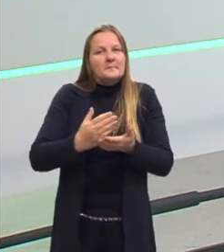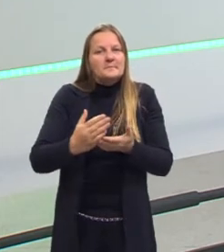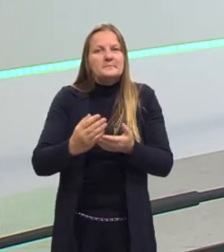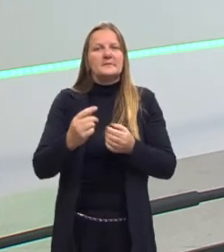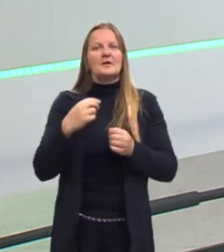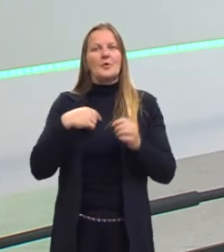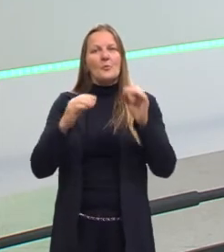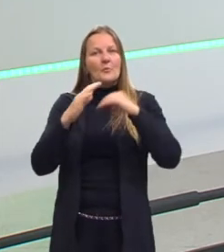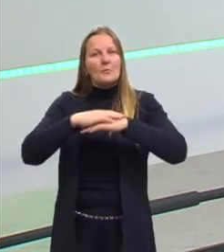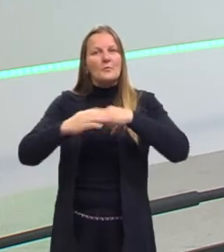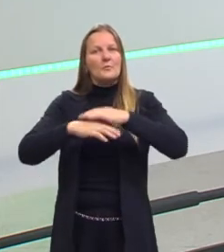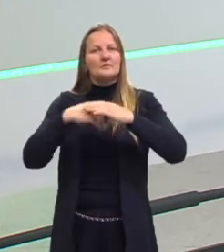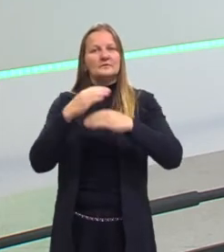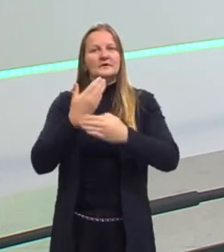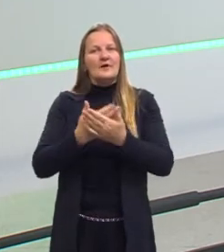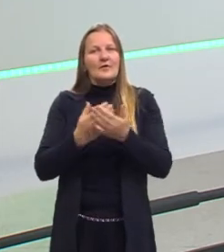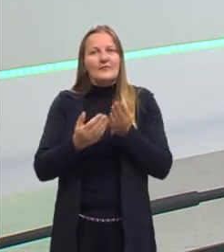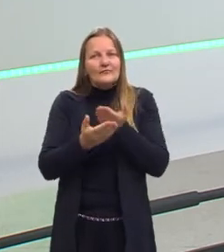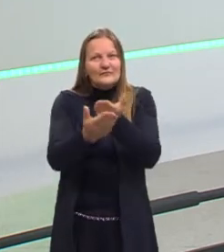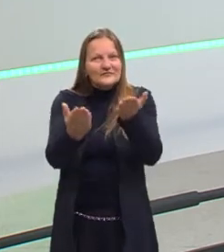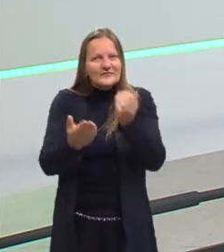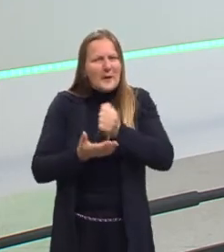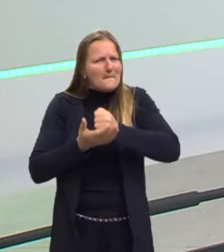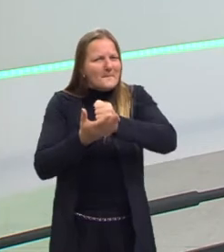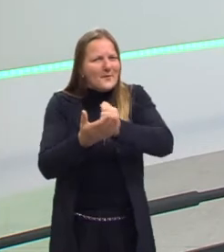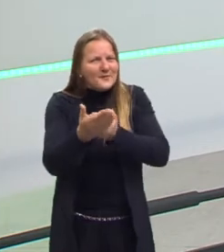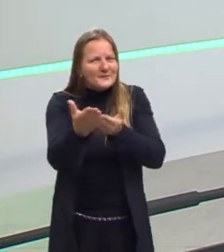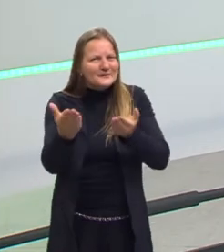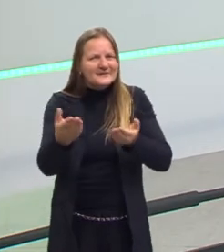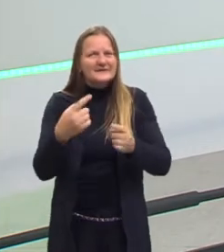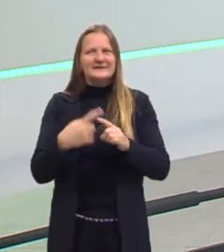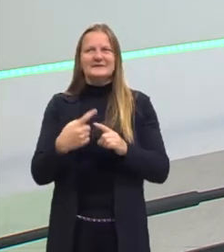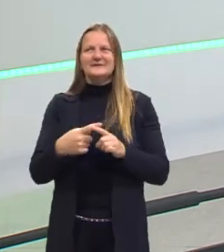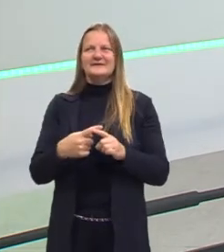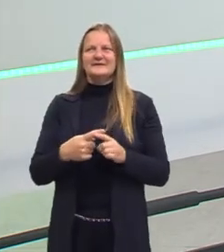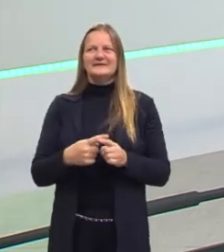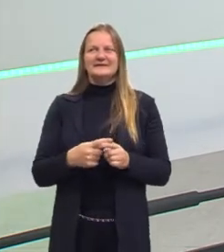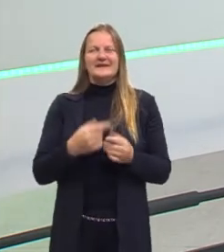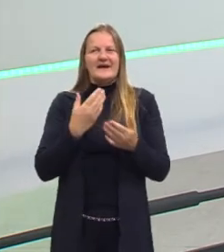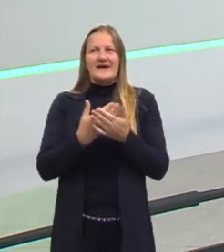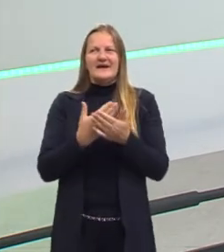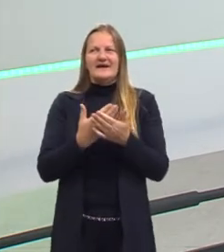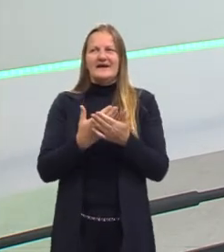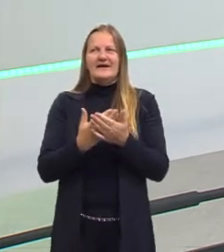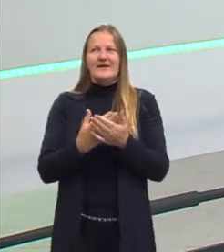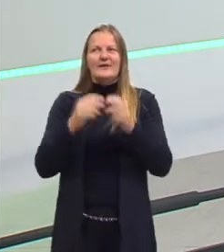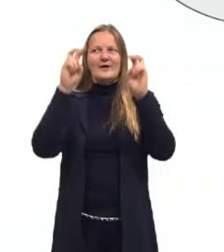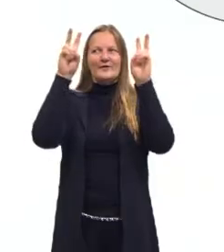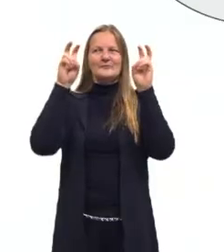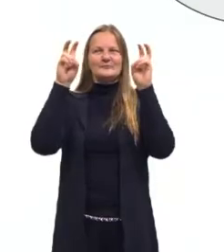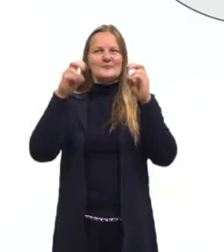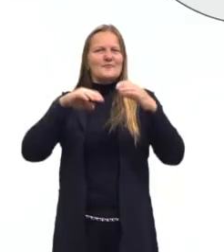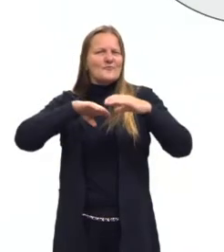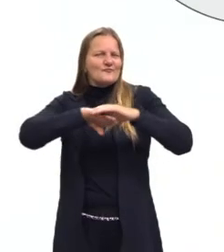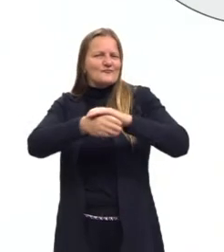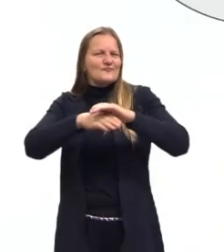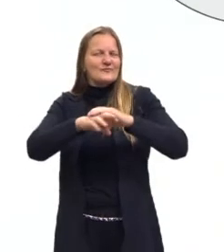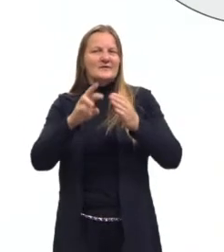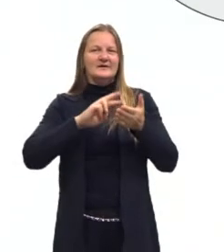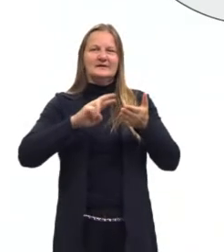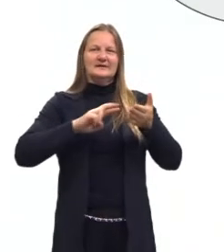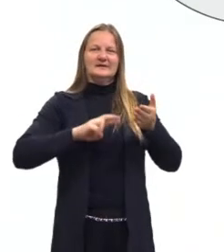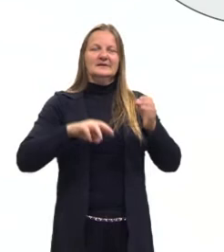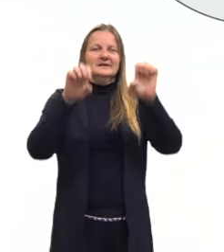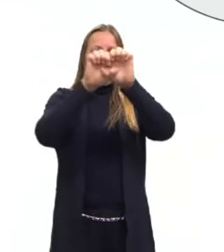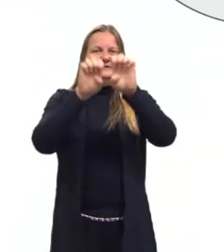eu montei essa aula eu espero que ela te ajude porque a aula sobre Como encaixar o tema da redação